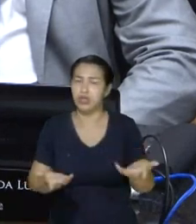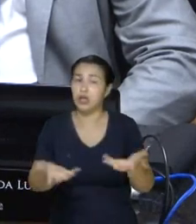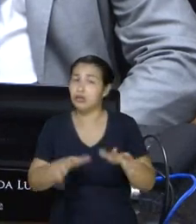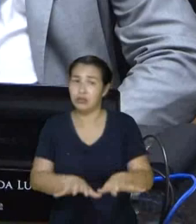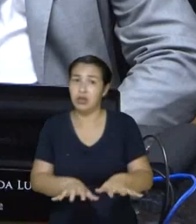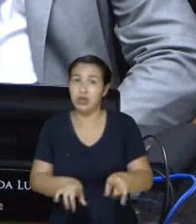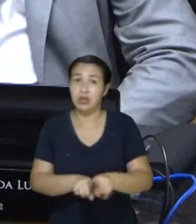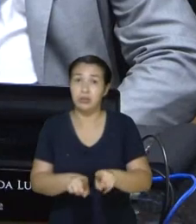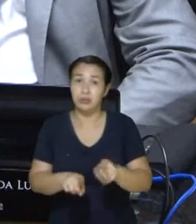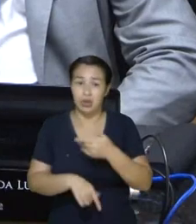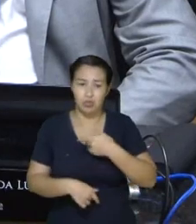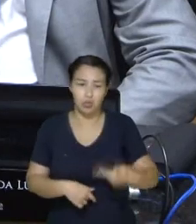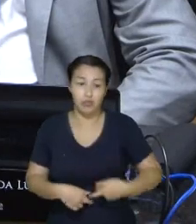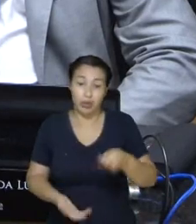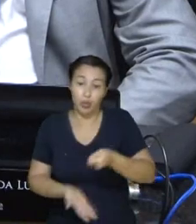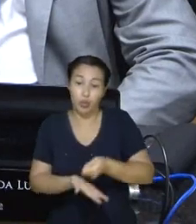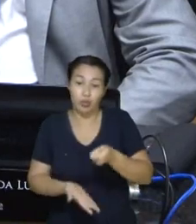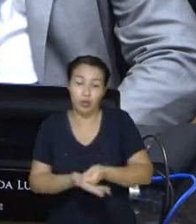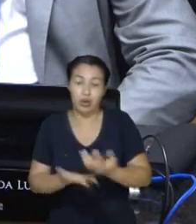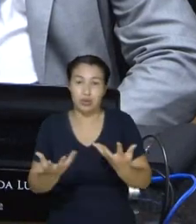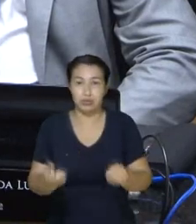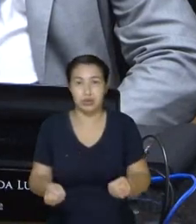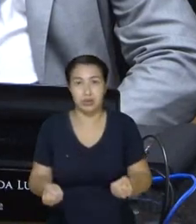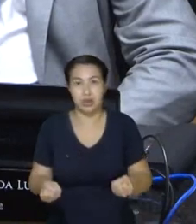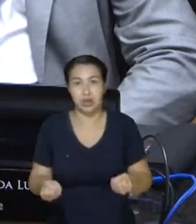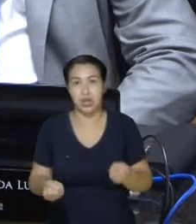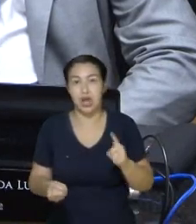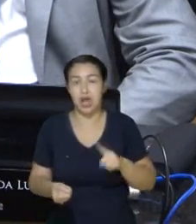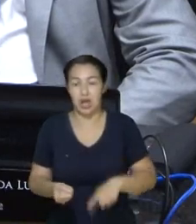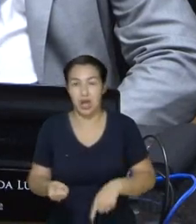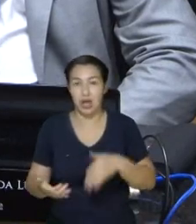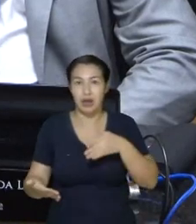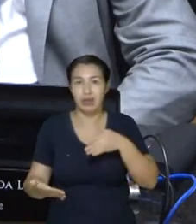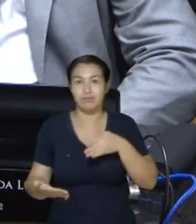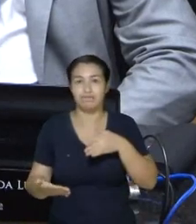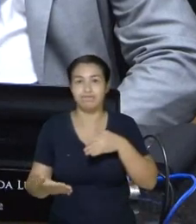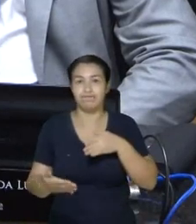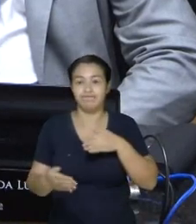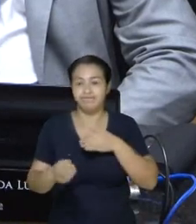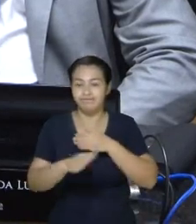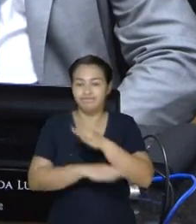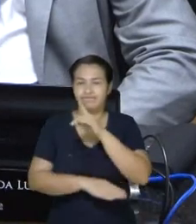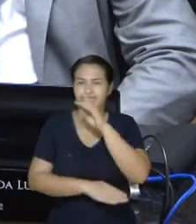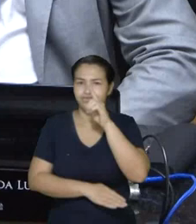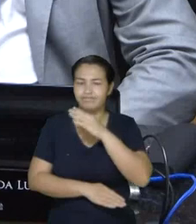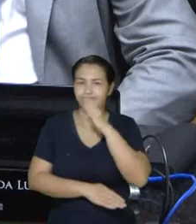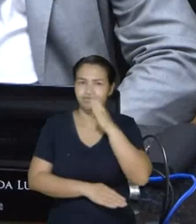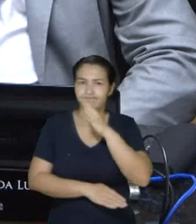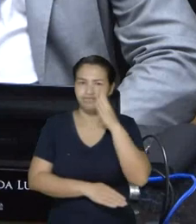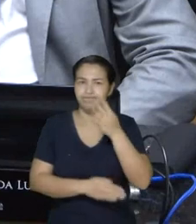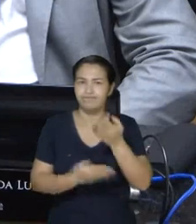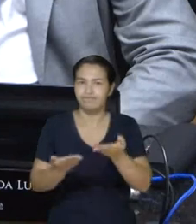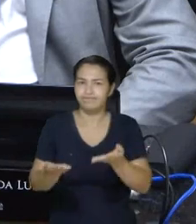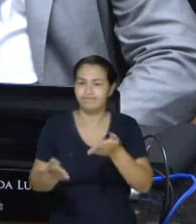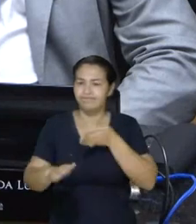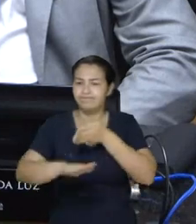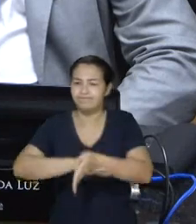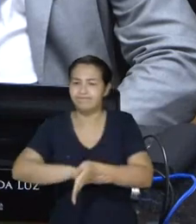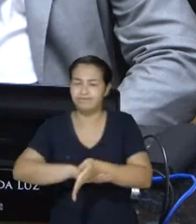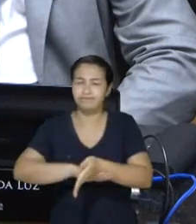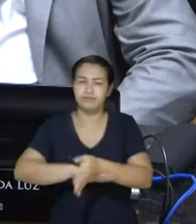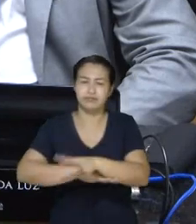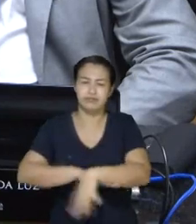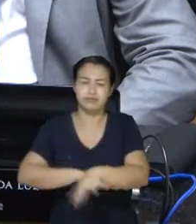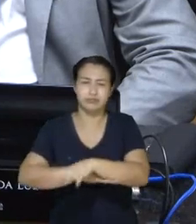governo é obrigado a aceitar. Então, é uma interferência direta da legislação estadual numa pauta